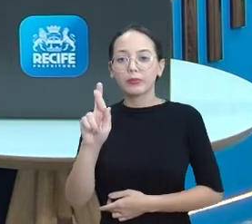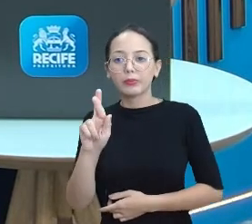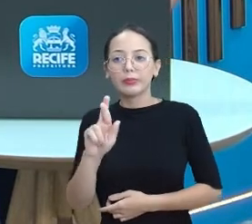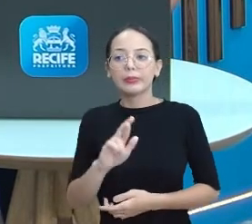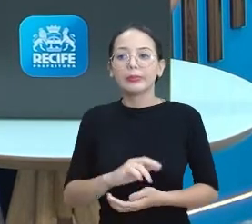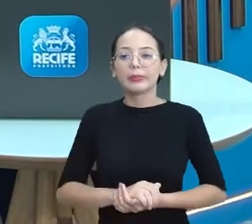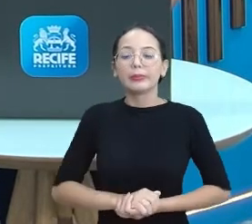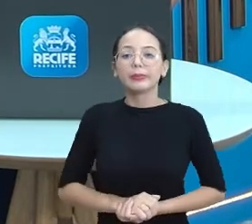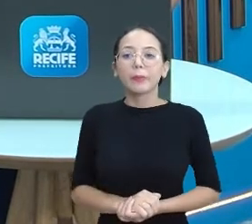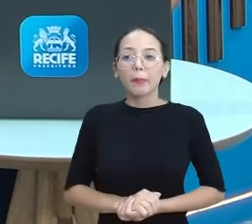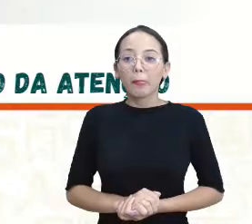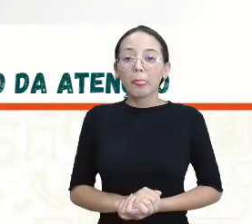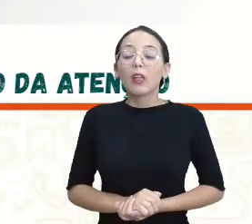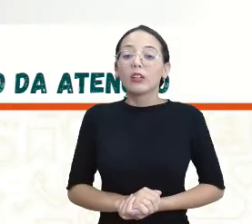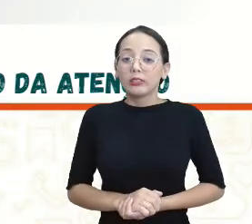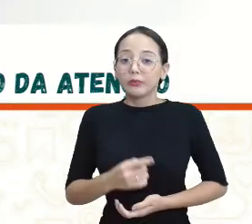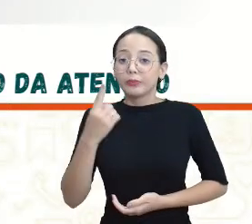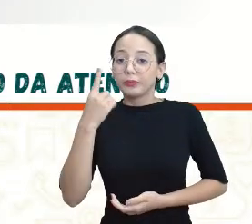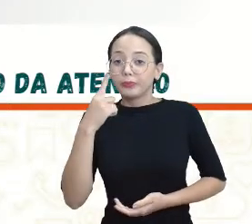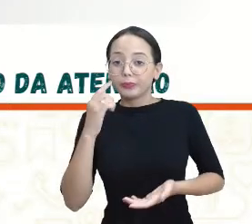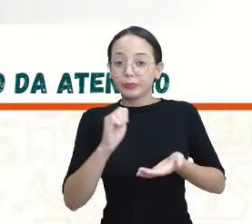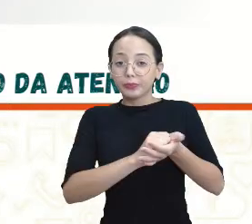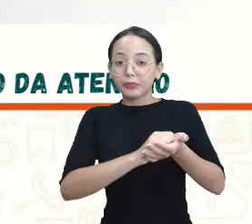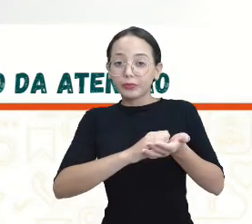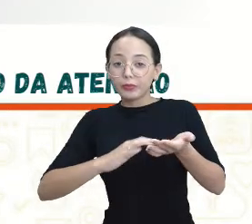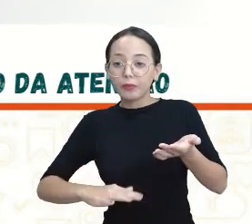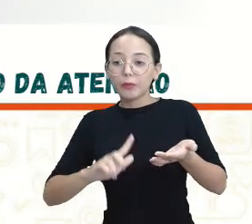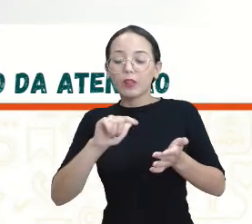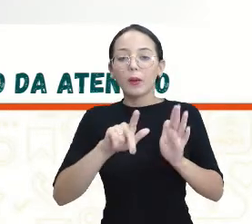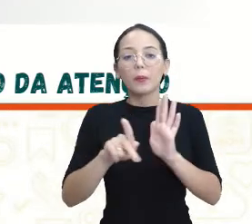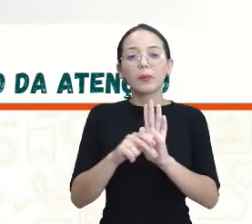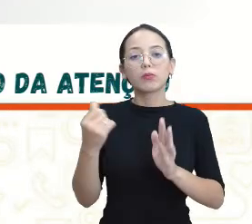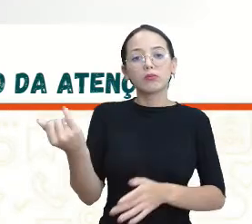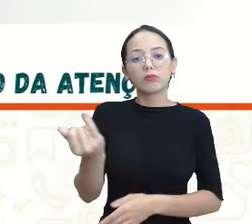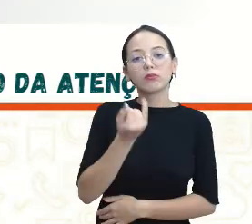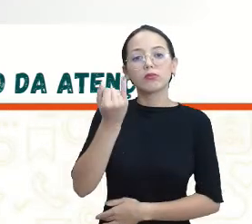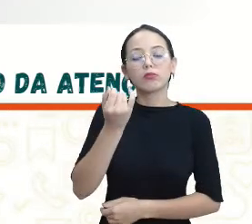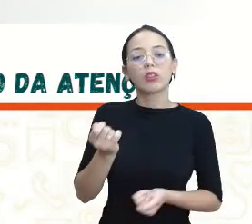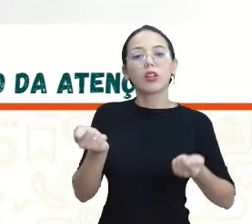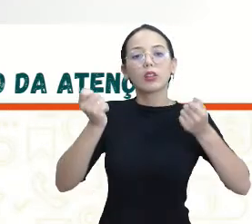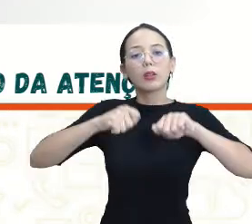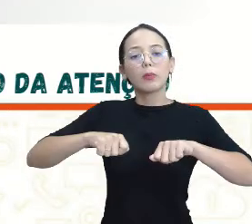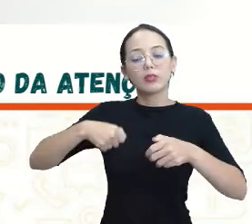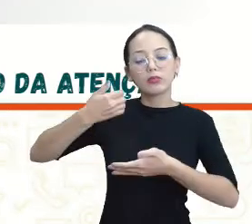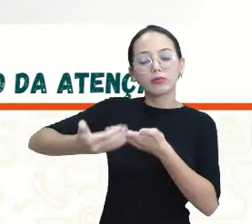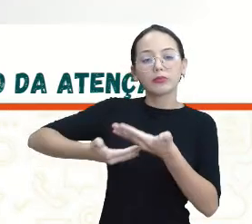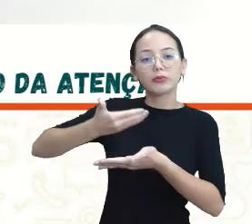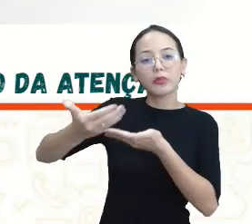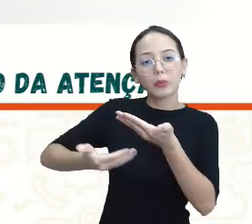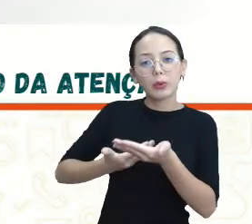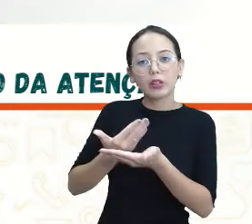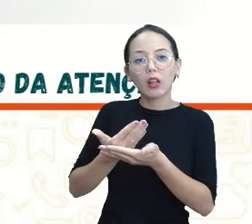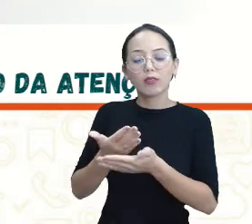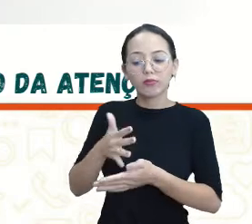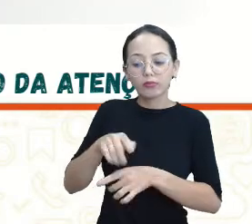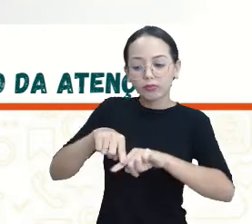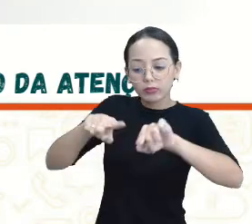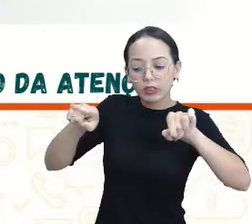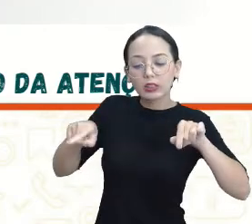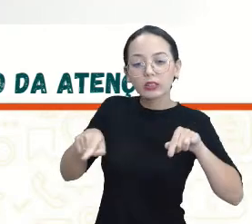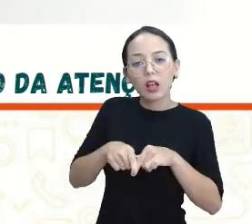Então, essas atividades são atividades importantes que podem ser desenvolvidas tanto na sala de